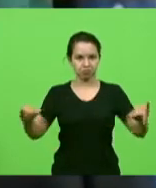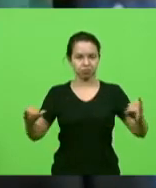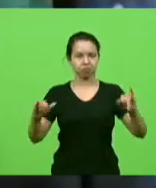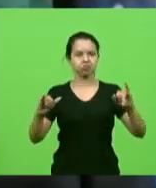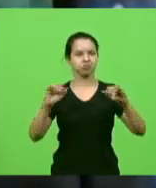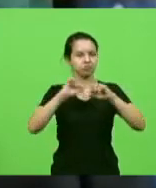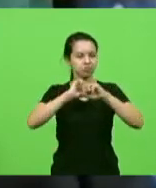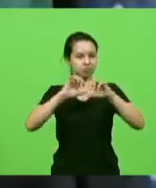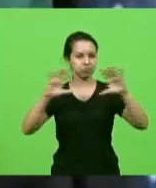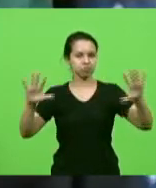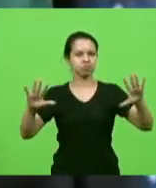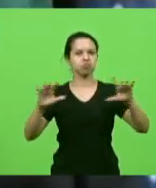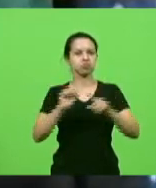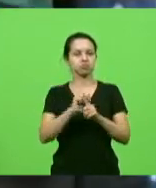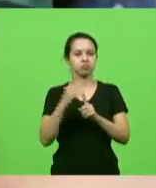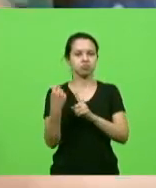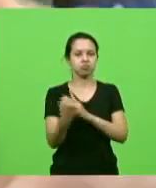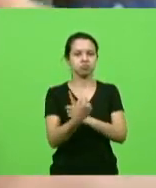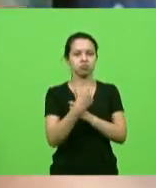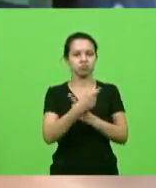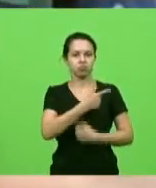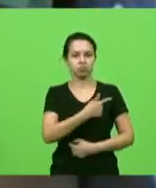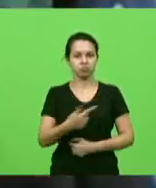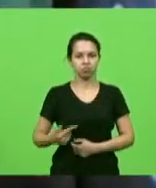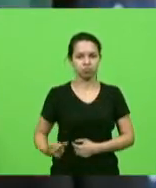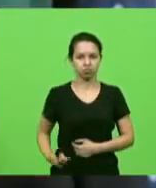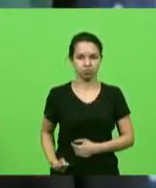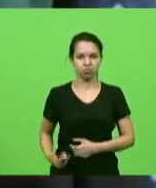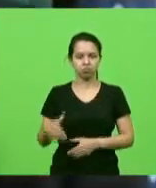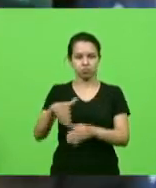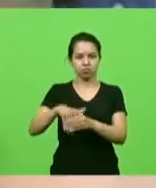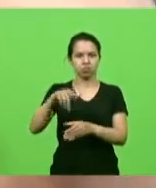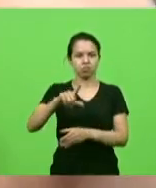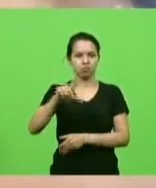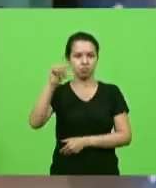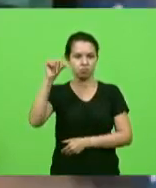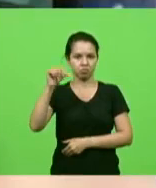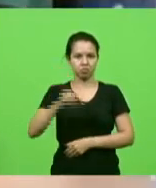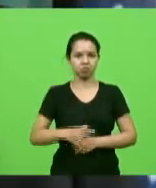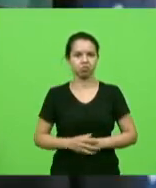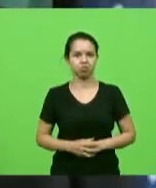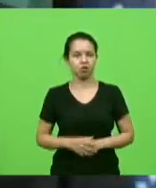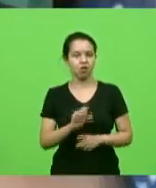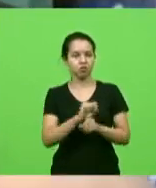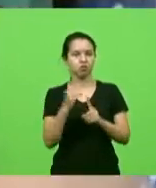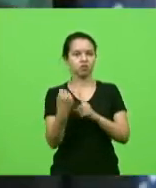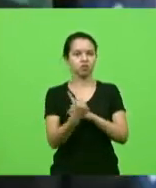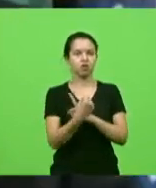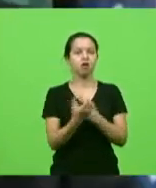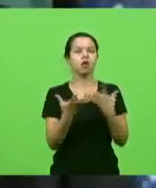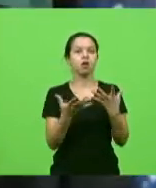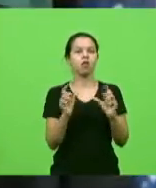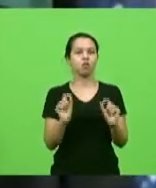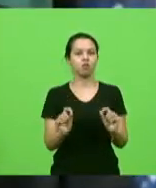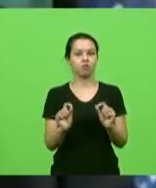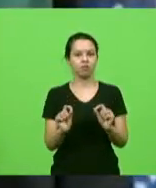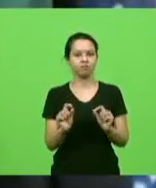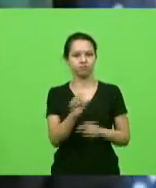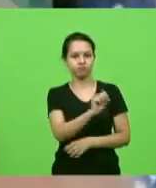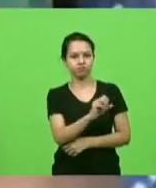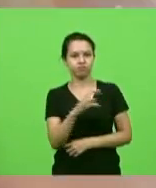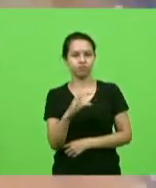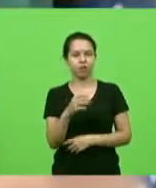sociedade para seus governantes e representantes eleitos o que a sociedade espera é por uma Santa Catarina